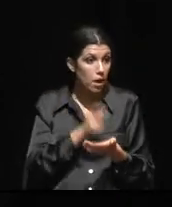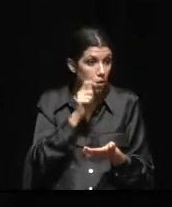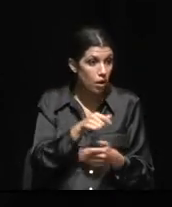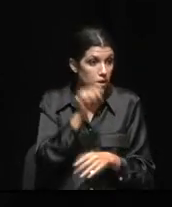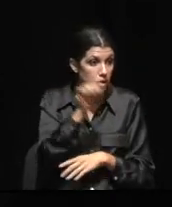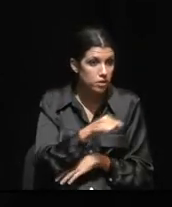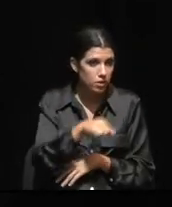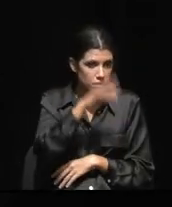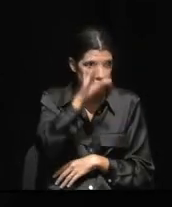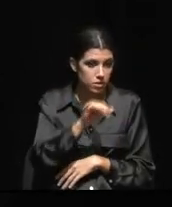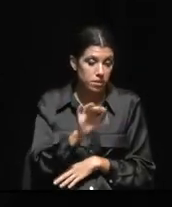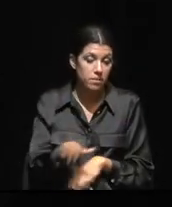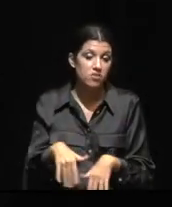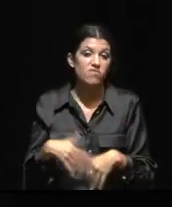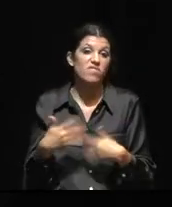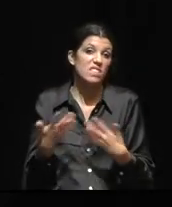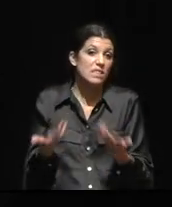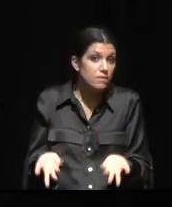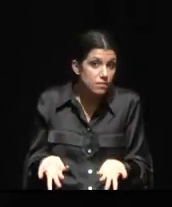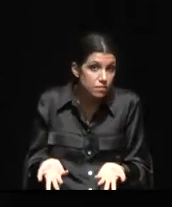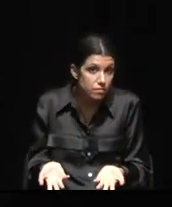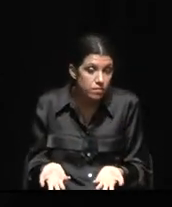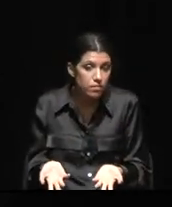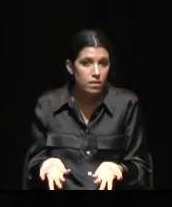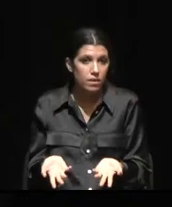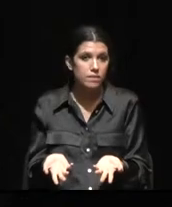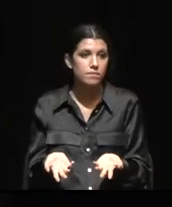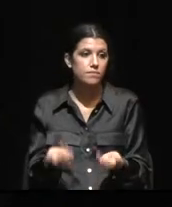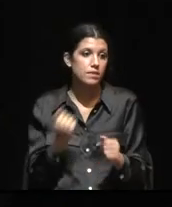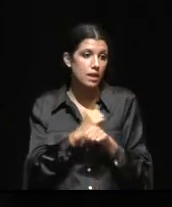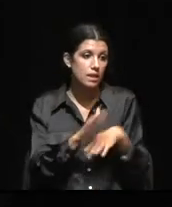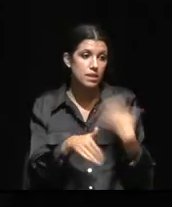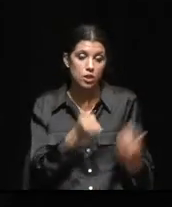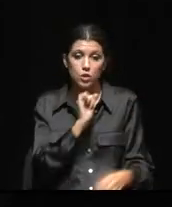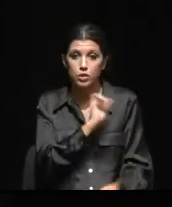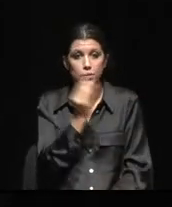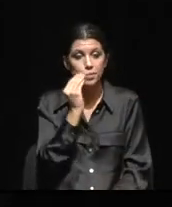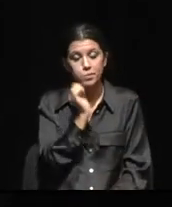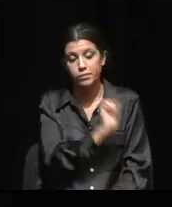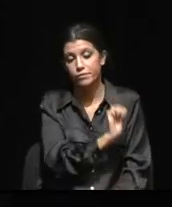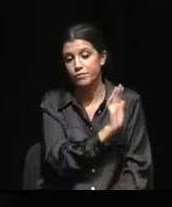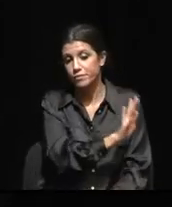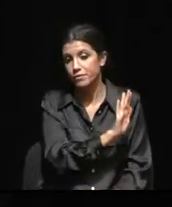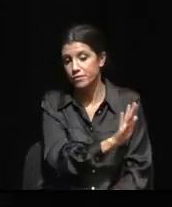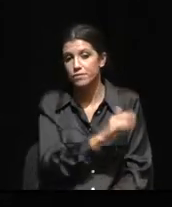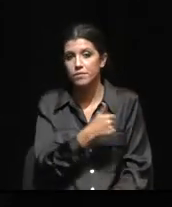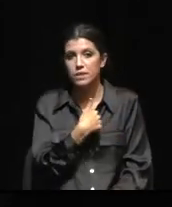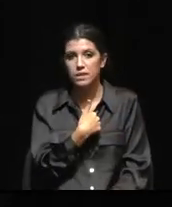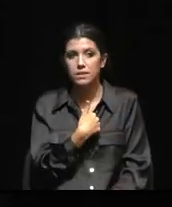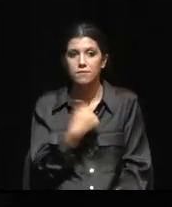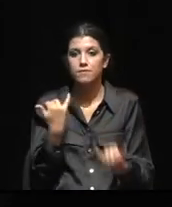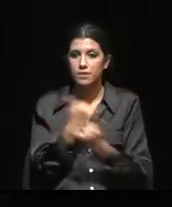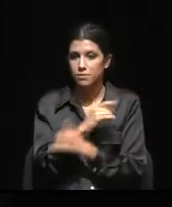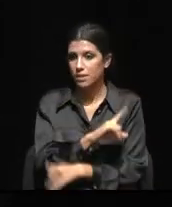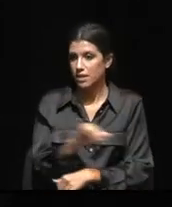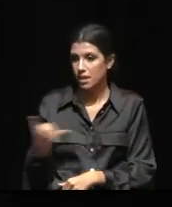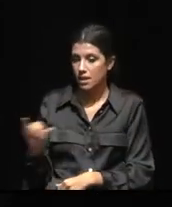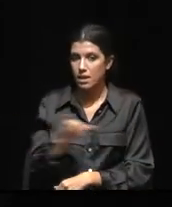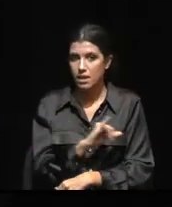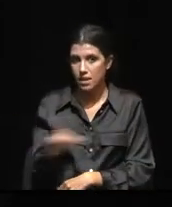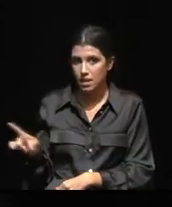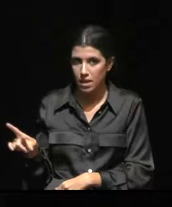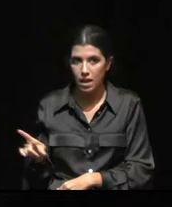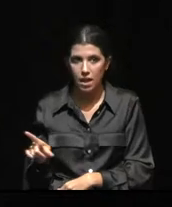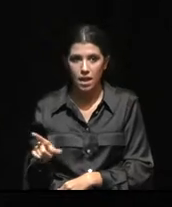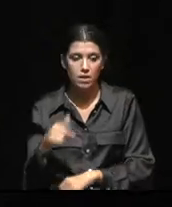não mas enfim isso as ações ficam com quem as praticam e felizmente a iniciativa Liberal não se